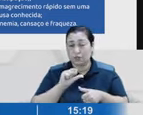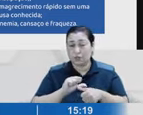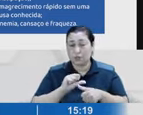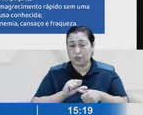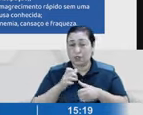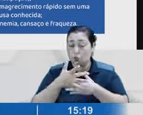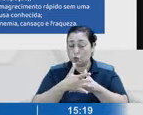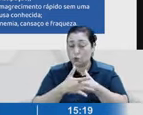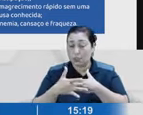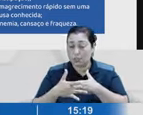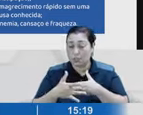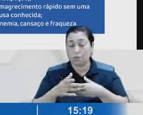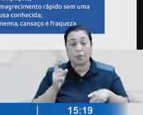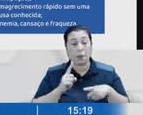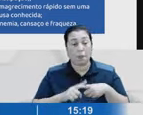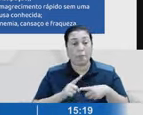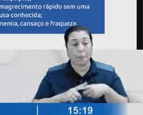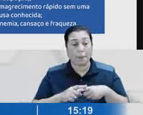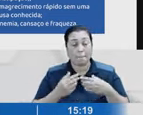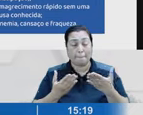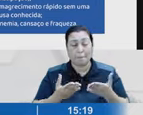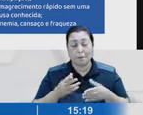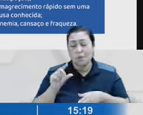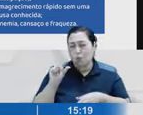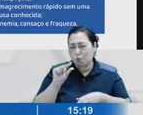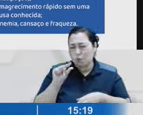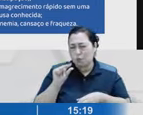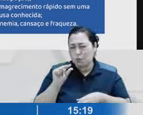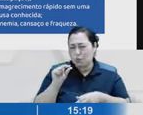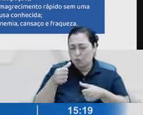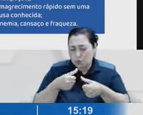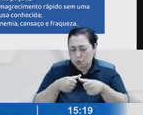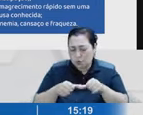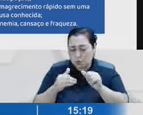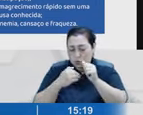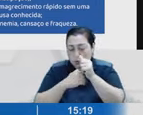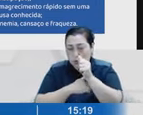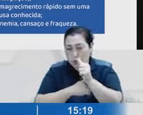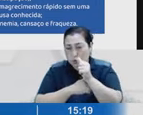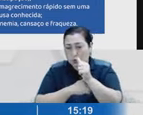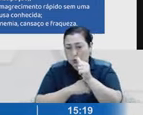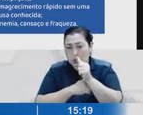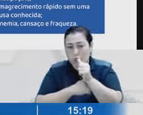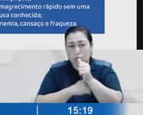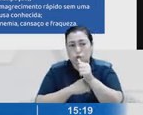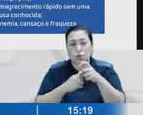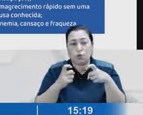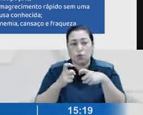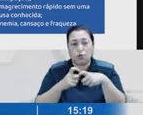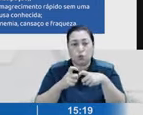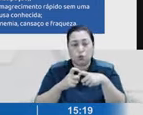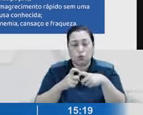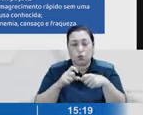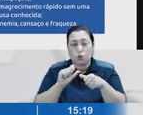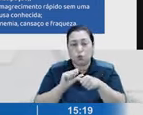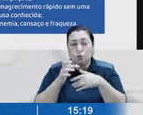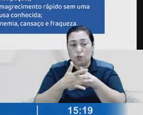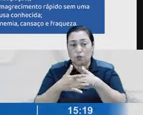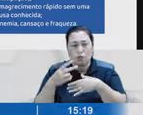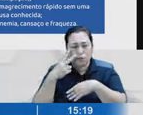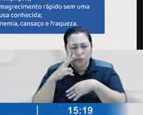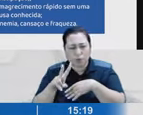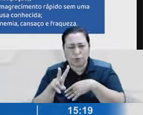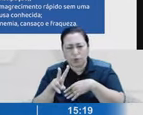melhor conduta. Por quê? Porque, às vezes, o pólipo pequenininho ele fica escondido atrás da prega. Então, o médico fez o exame e não viu ali, porque ele é